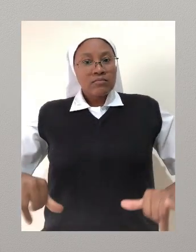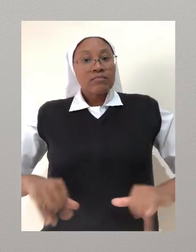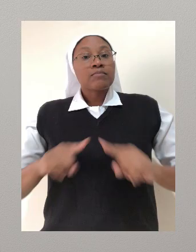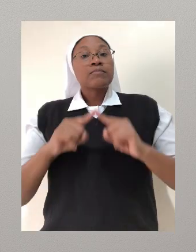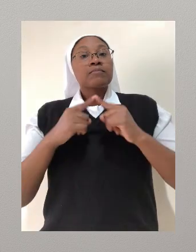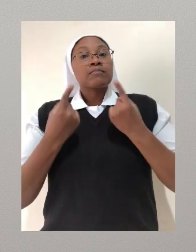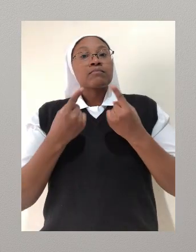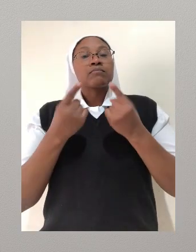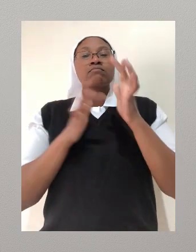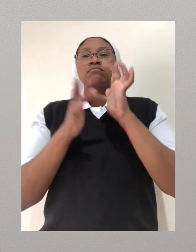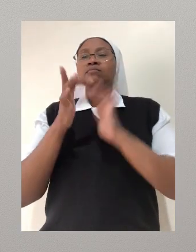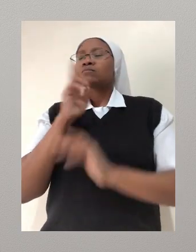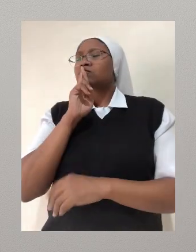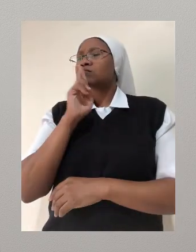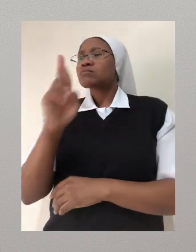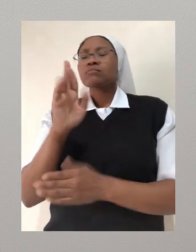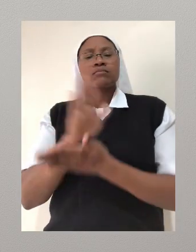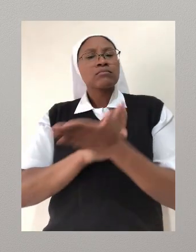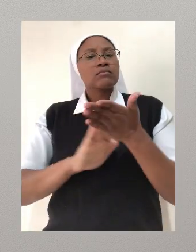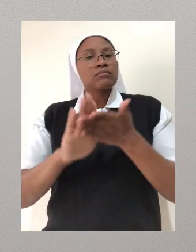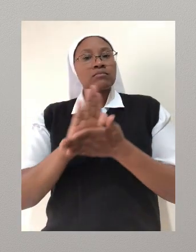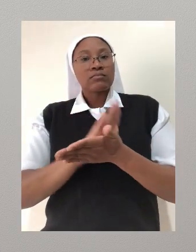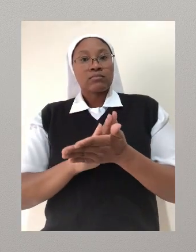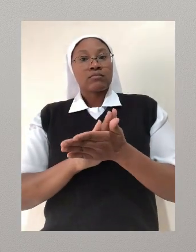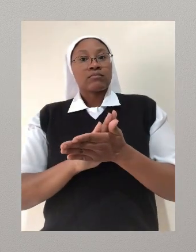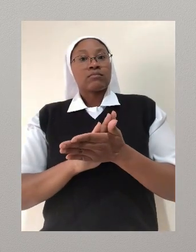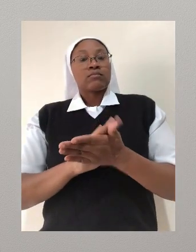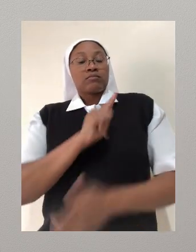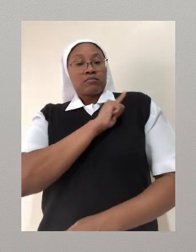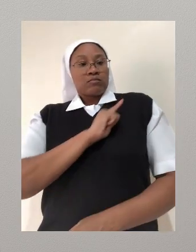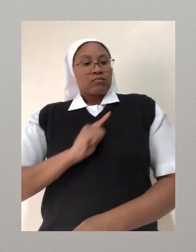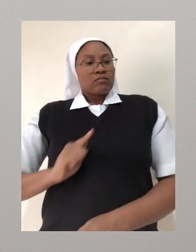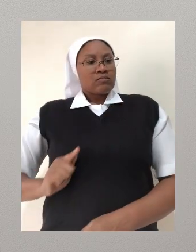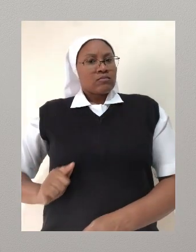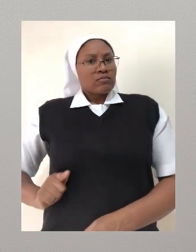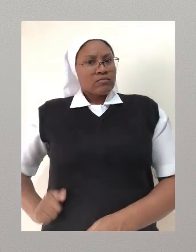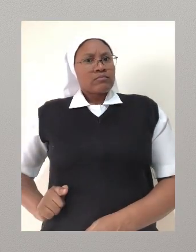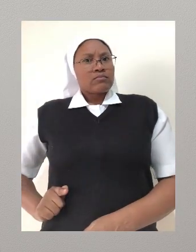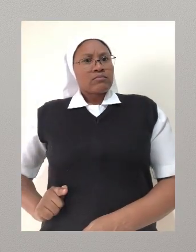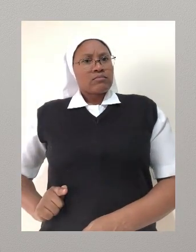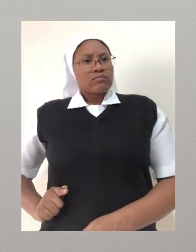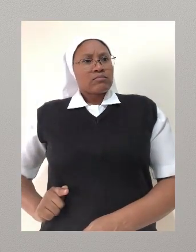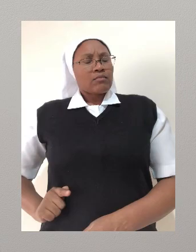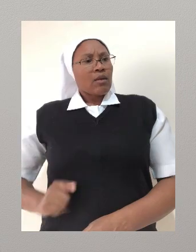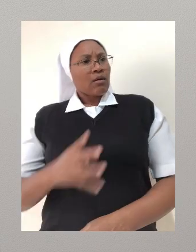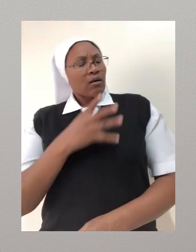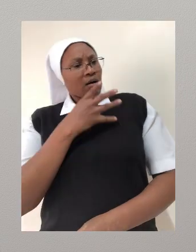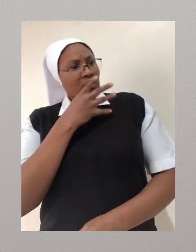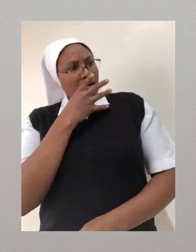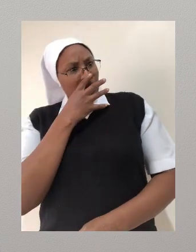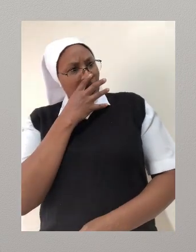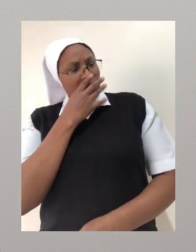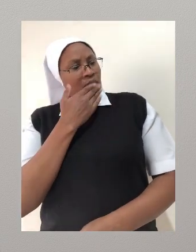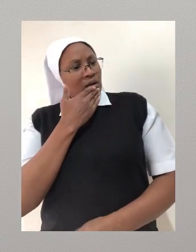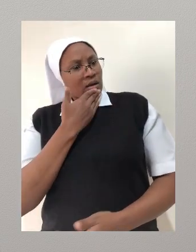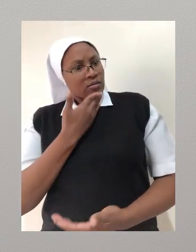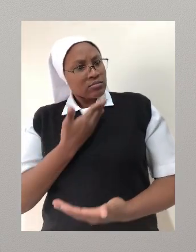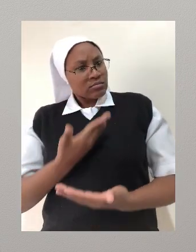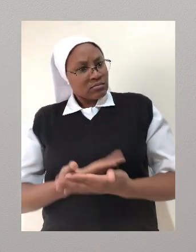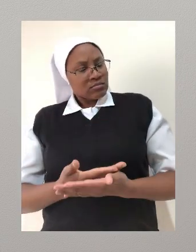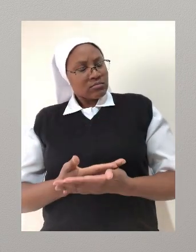mas Jesus não respondeu uma só palavra e o governador ficou com muito ficou muito impressionado